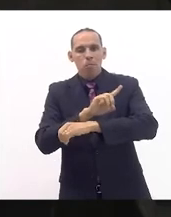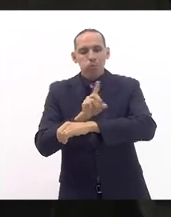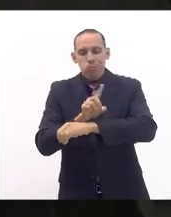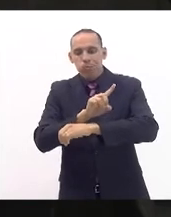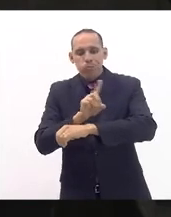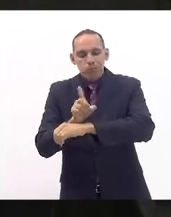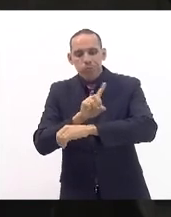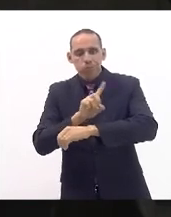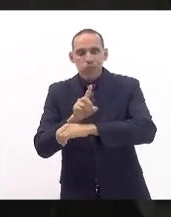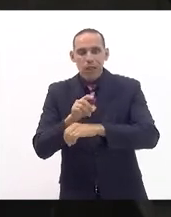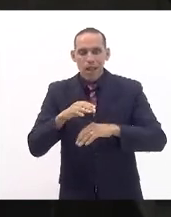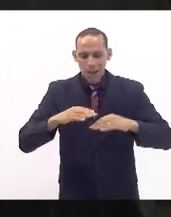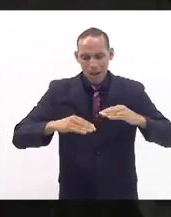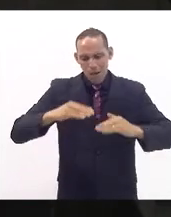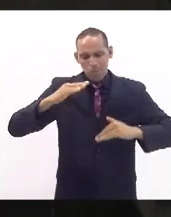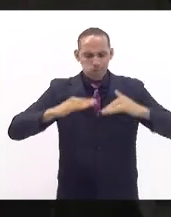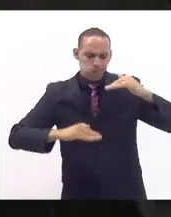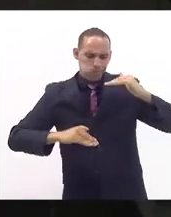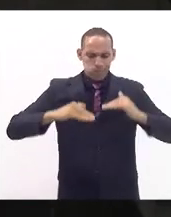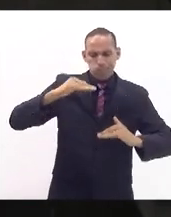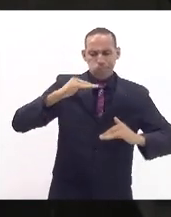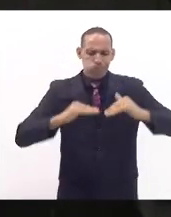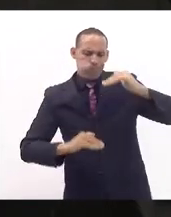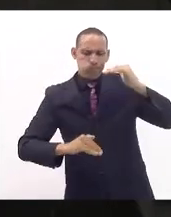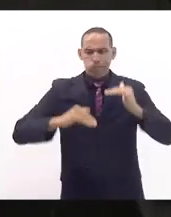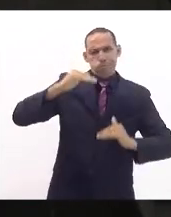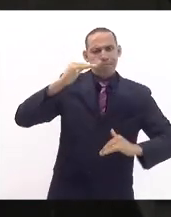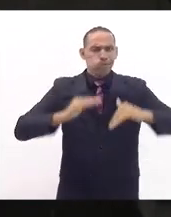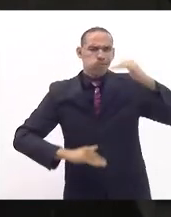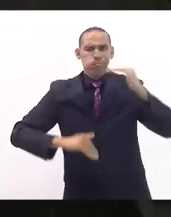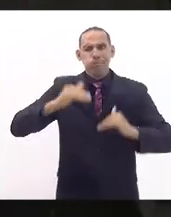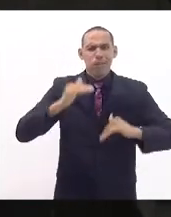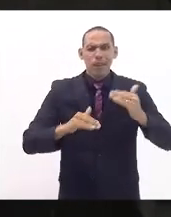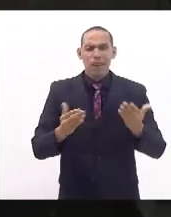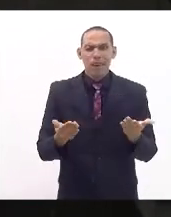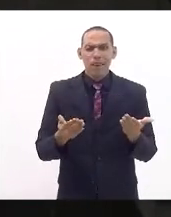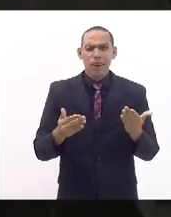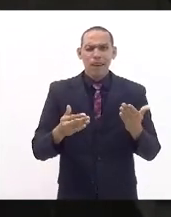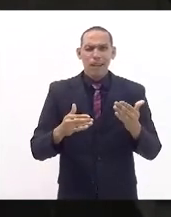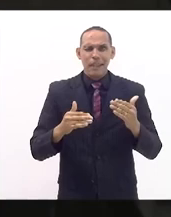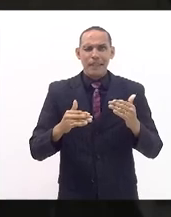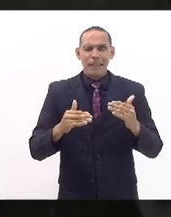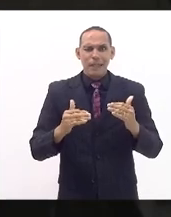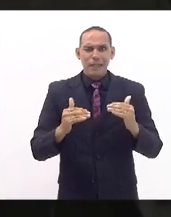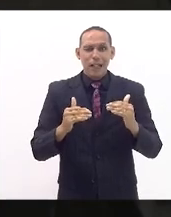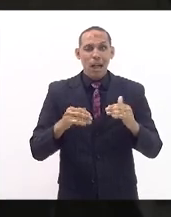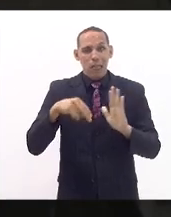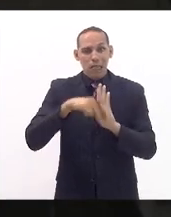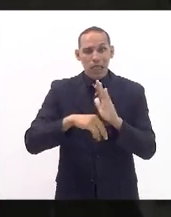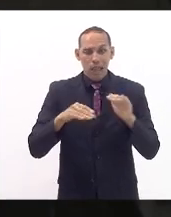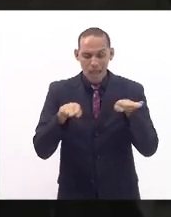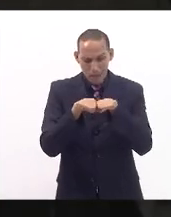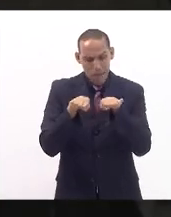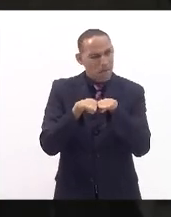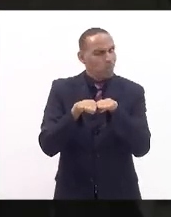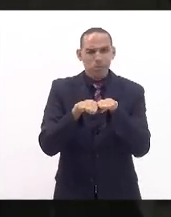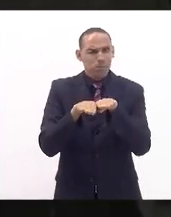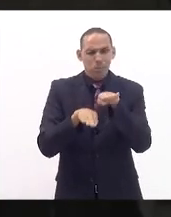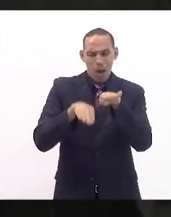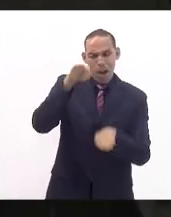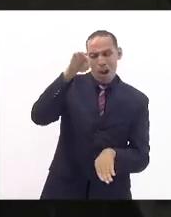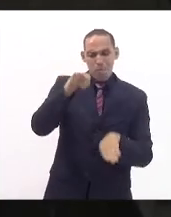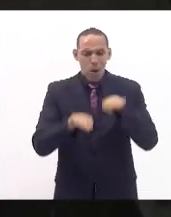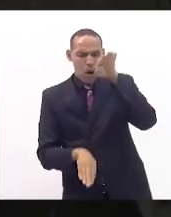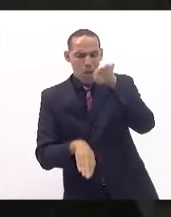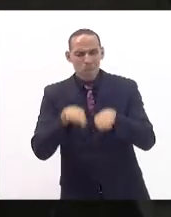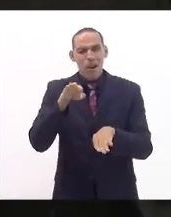percurso, fazia aquilo dar um desencontro de níveis imensos, mostrando o quê?